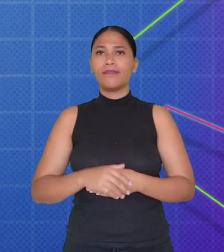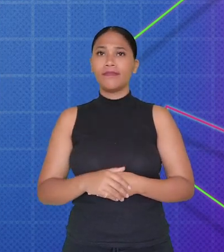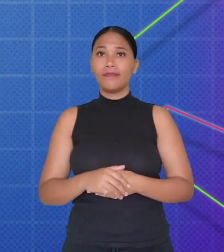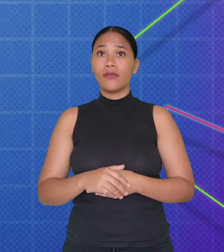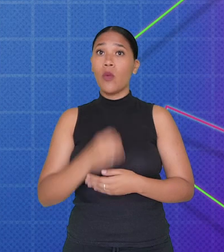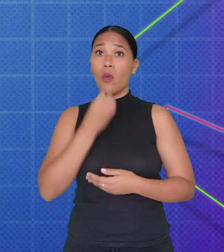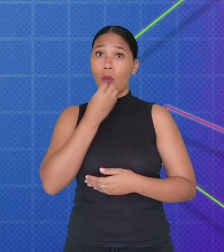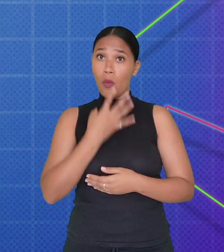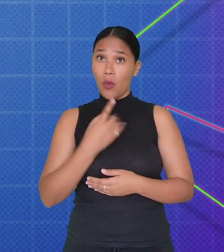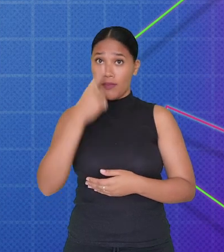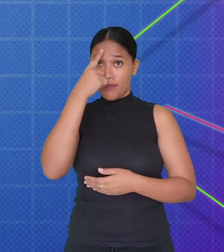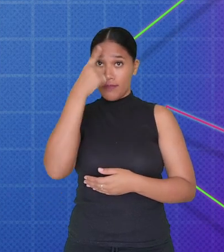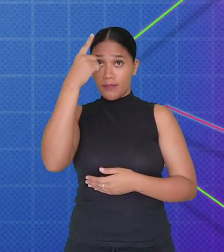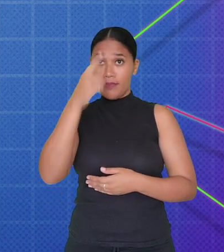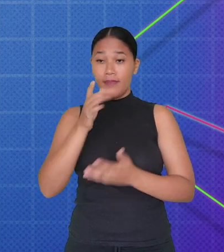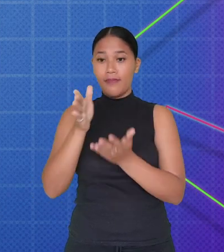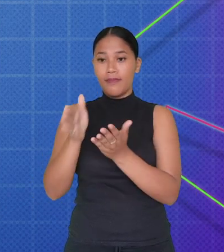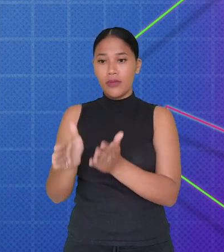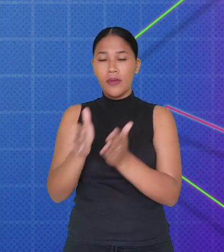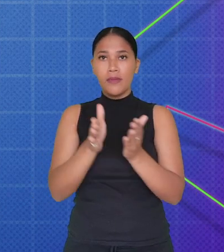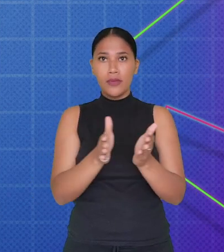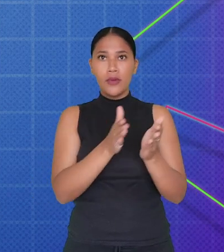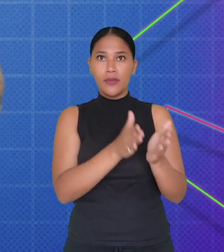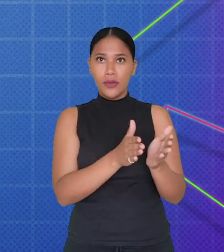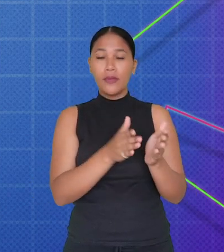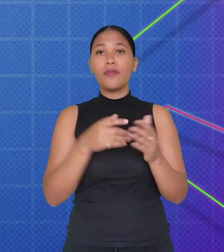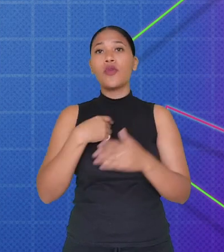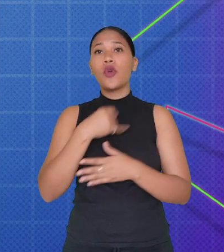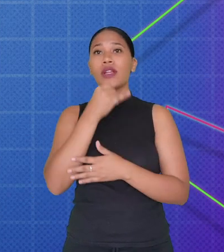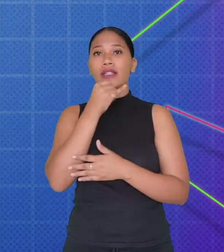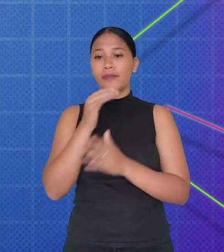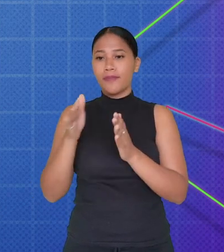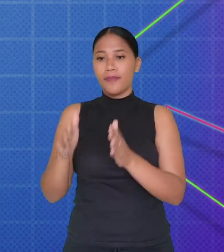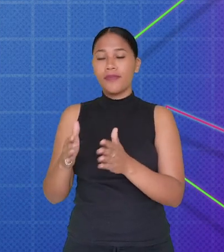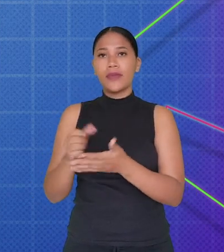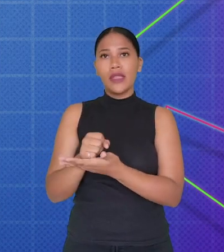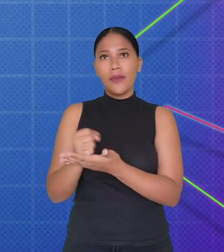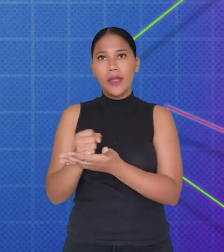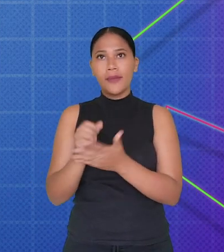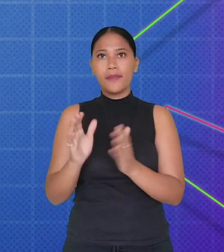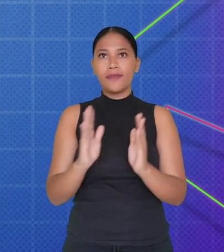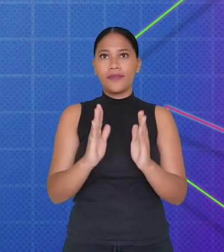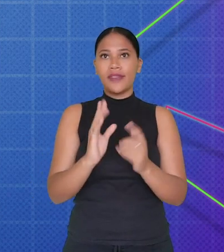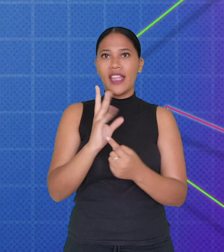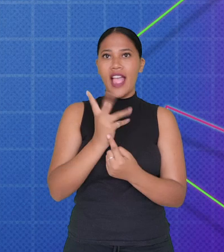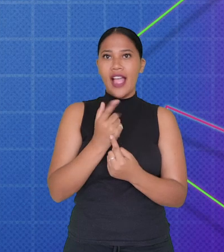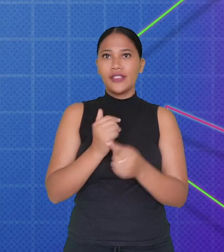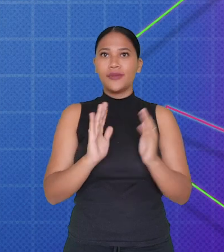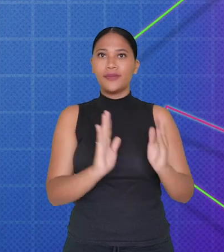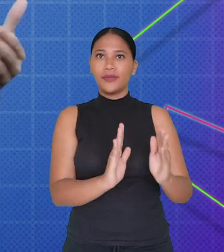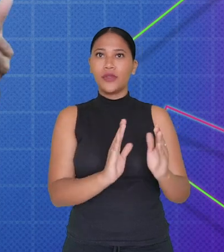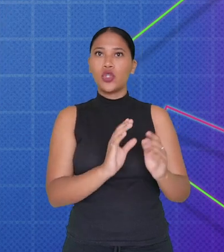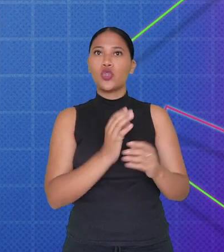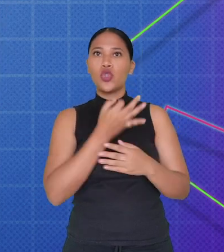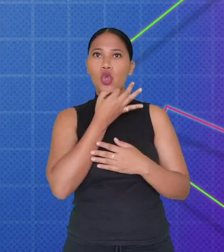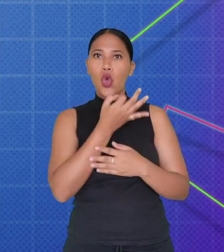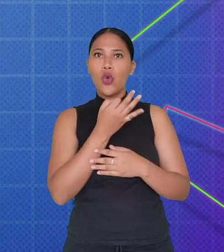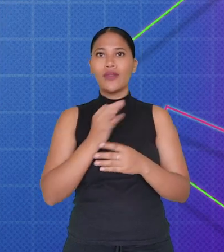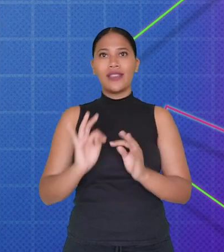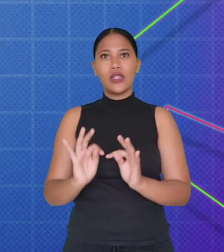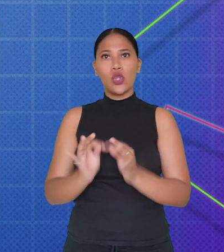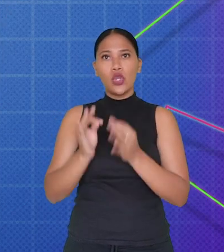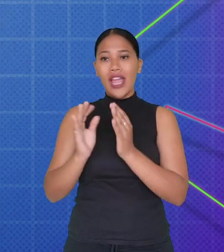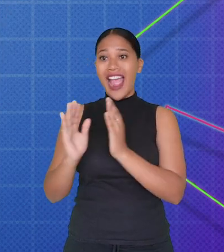ser feito uma boa prática é que ele seja dividido em Partes como por exemplo a parte de gameplay de arte de som de tecnologia